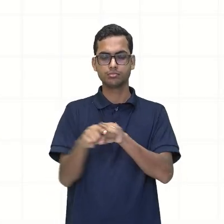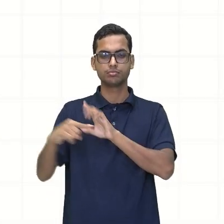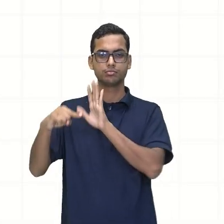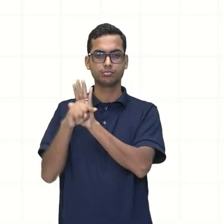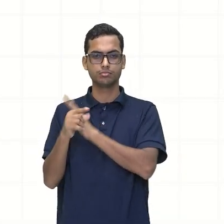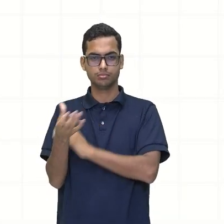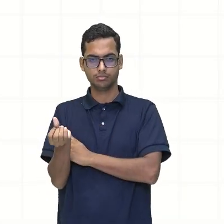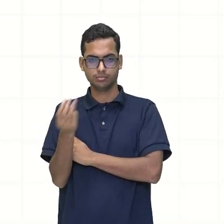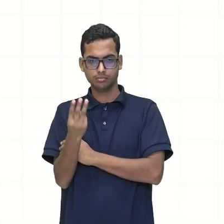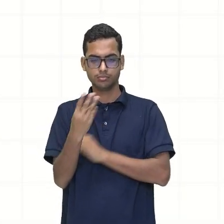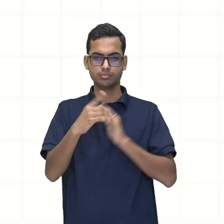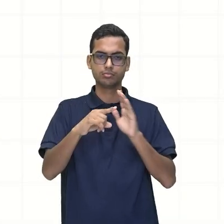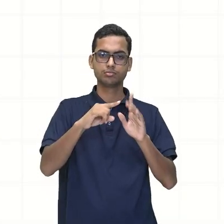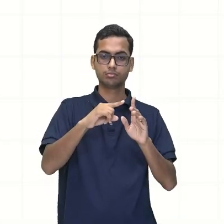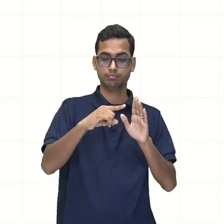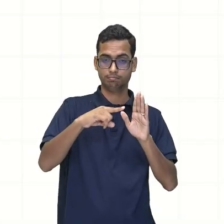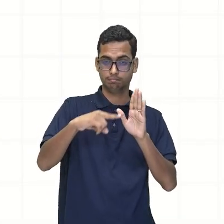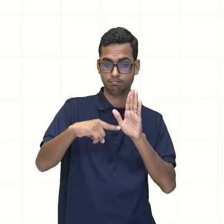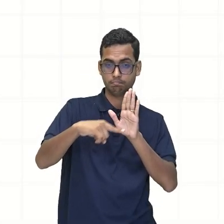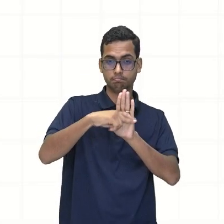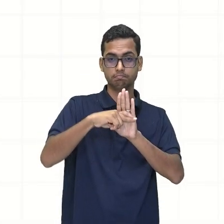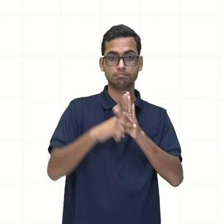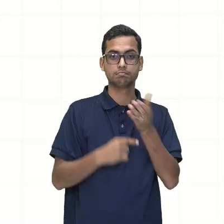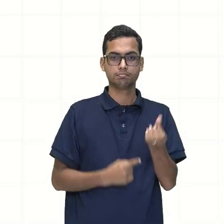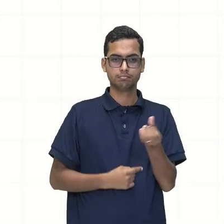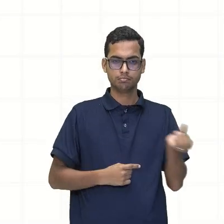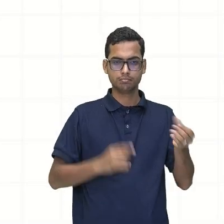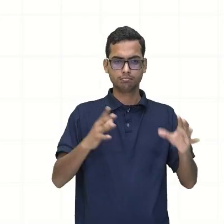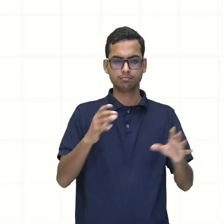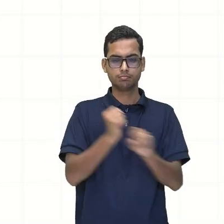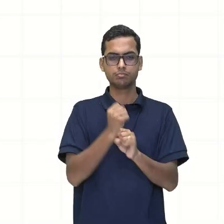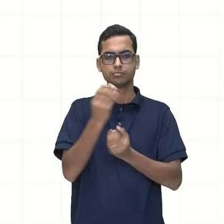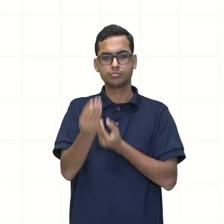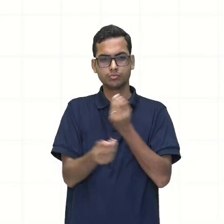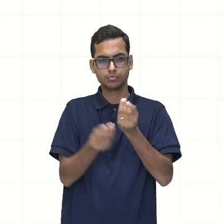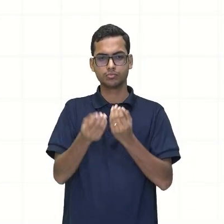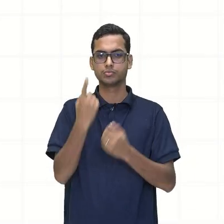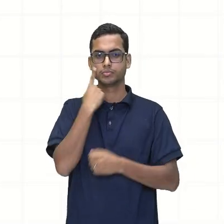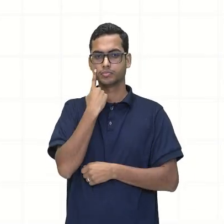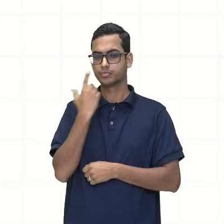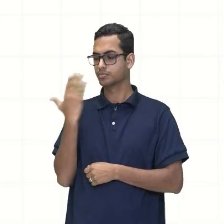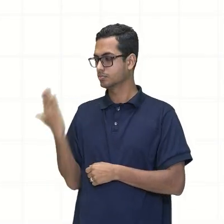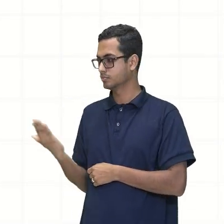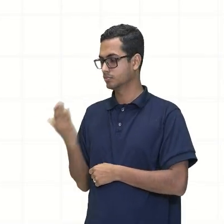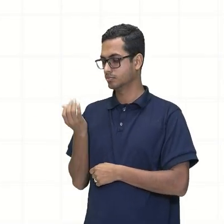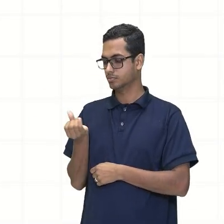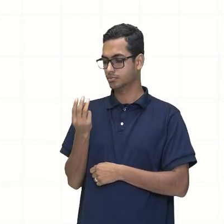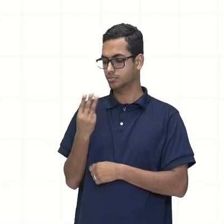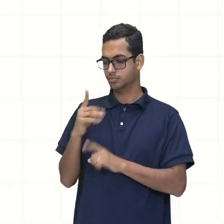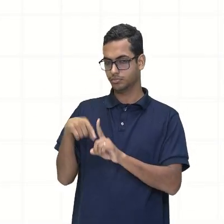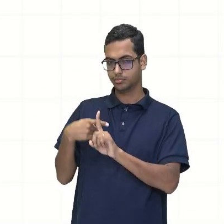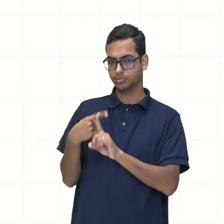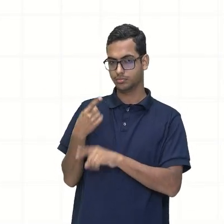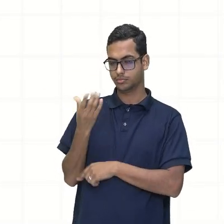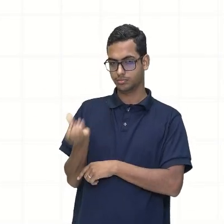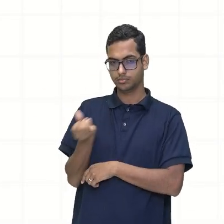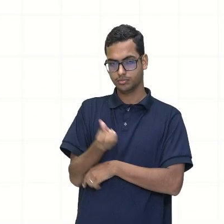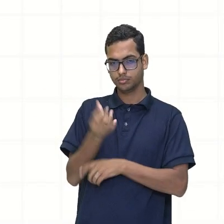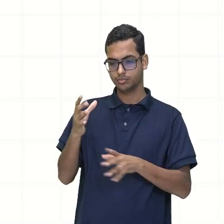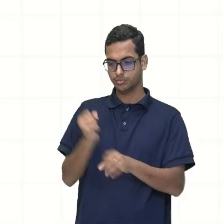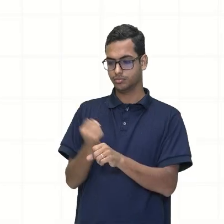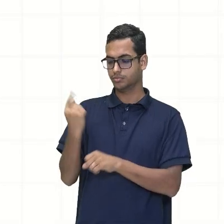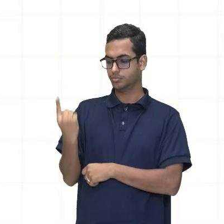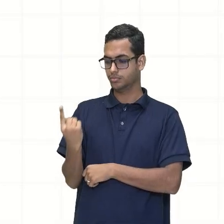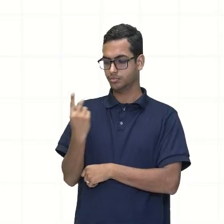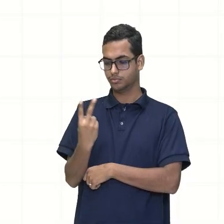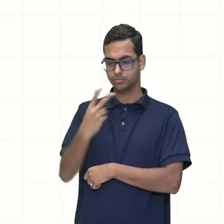63 com 66, né? Vai dar 129. Então, aqui, o resultado